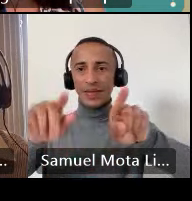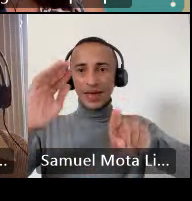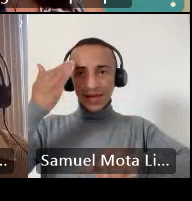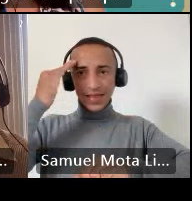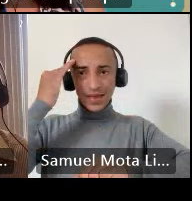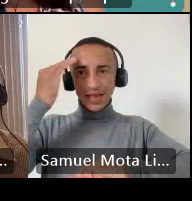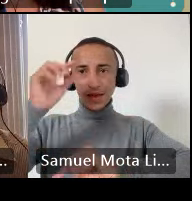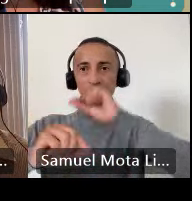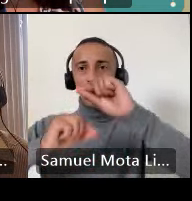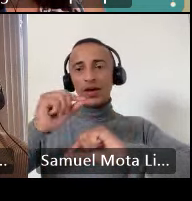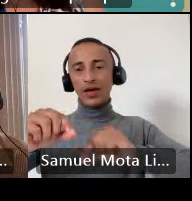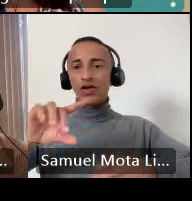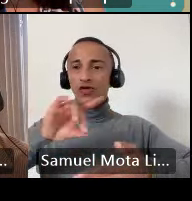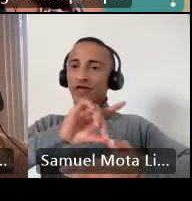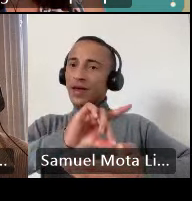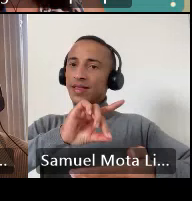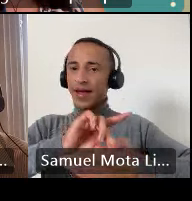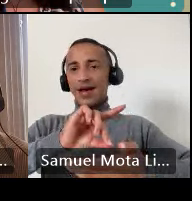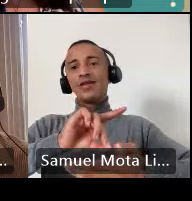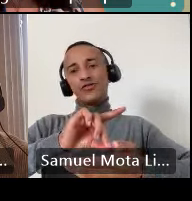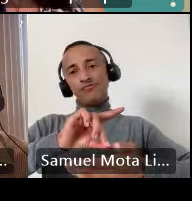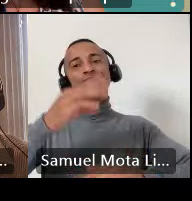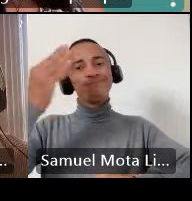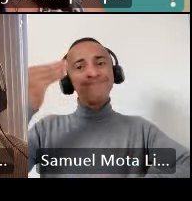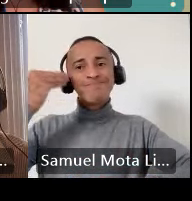essencial da gestão pública